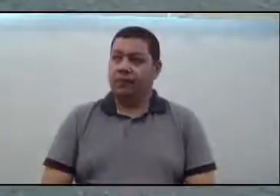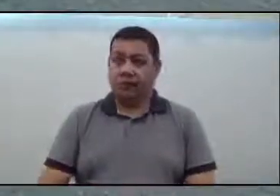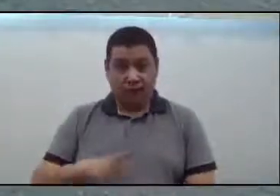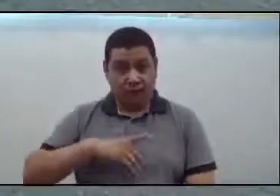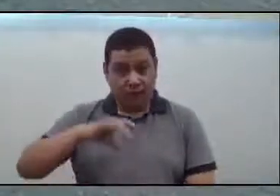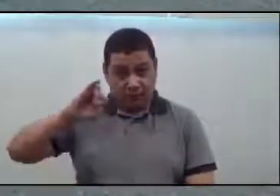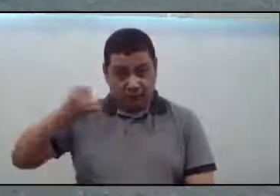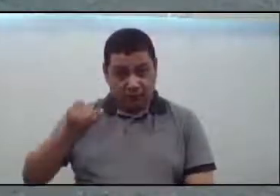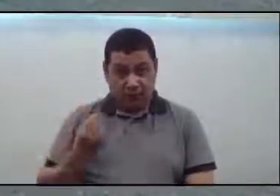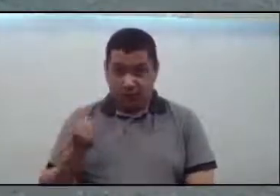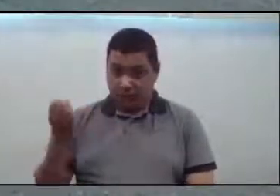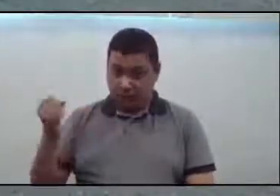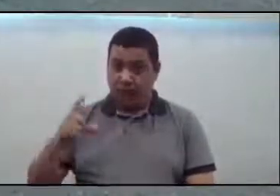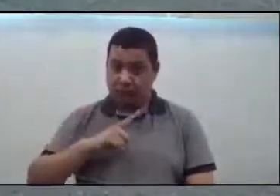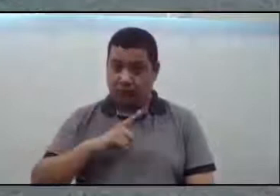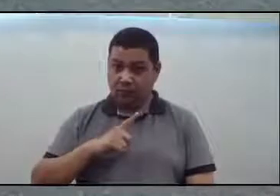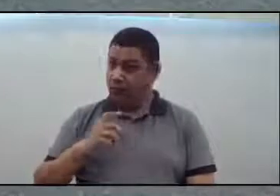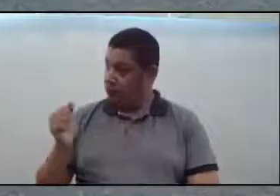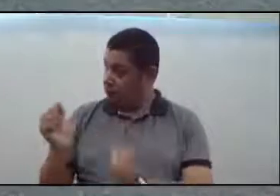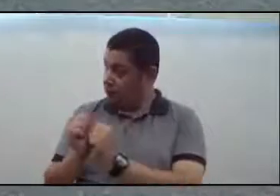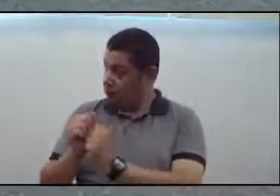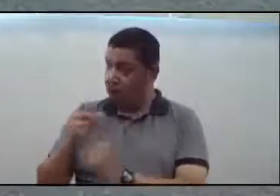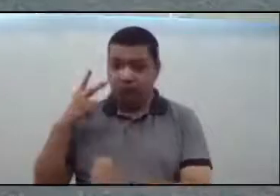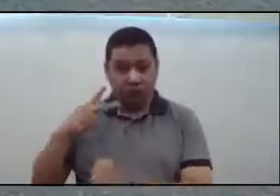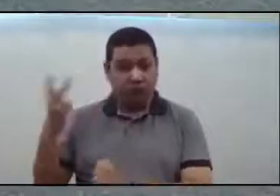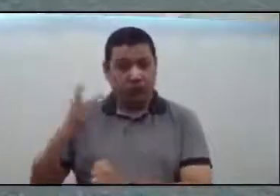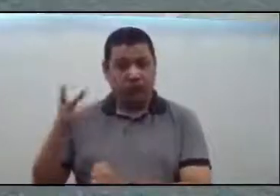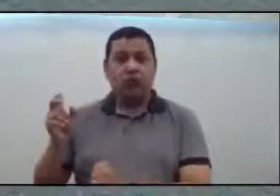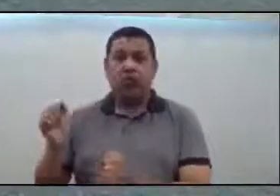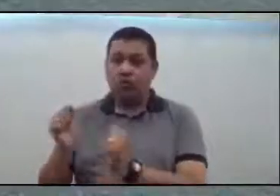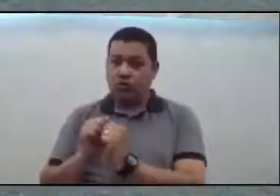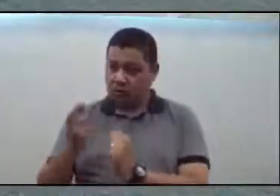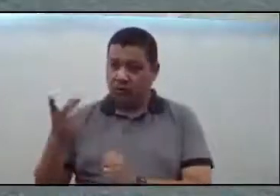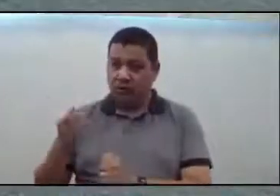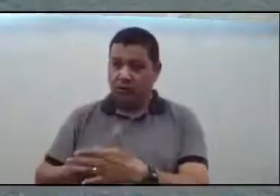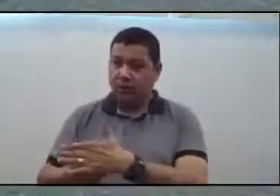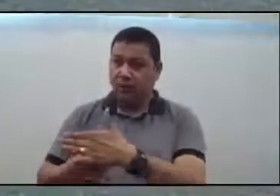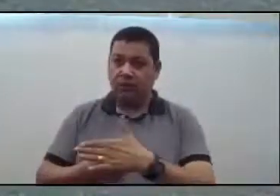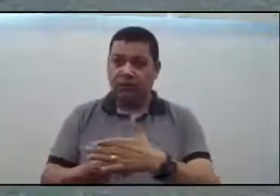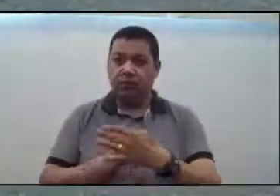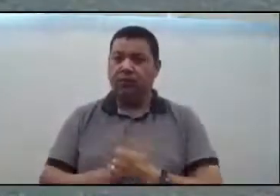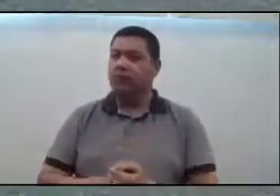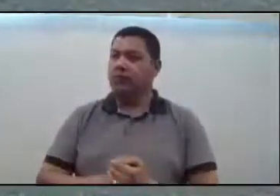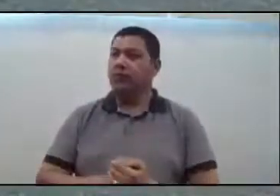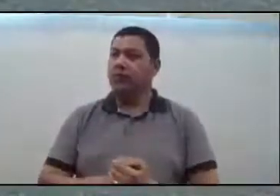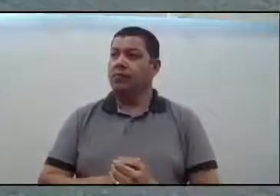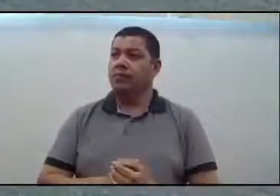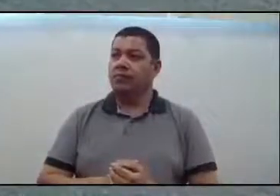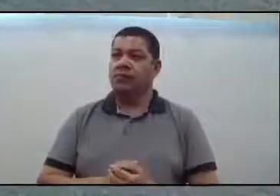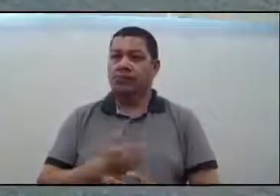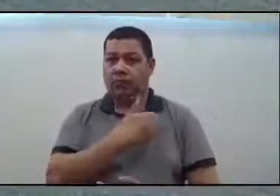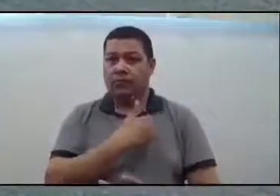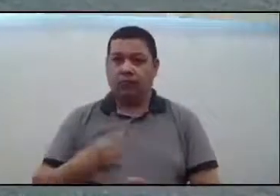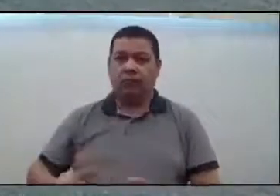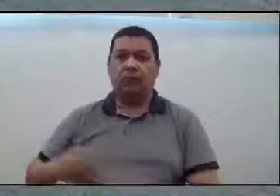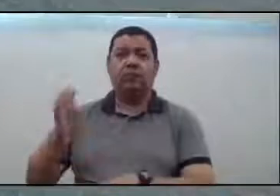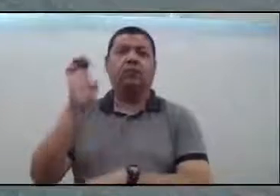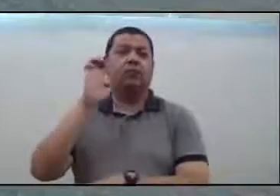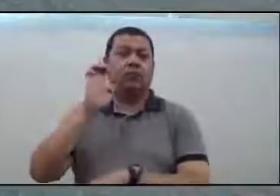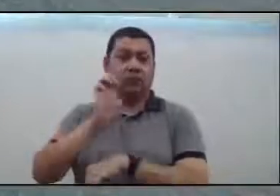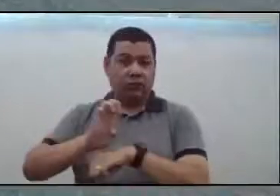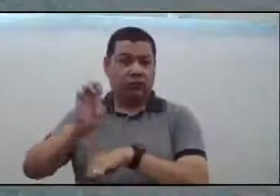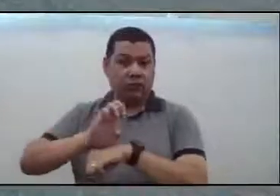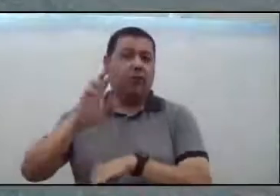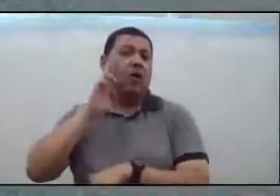oportunidade, viajando com alguns parlamentares aqui, para a gente cobrar diretamente do governo do Estado. Governador, faz